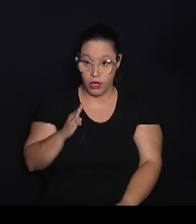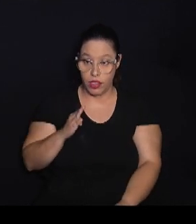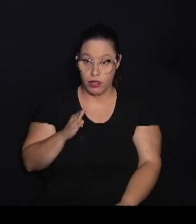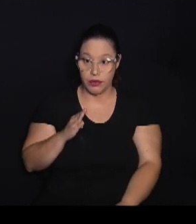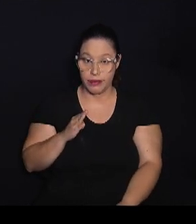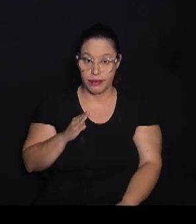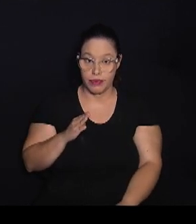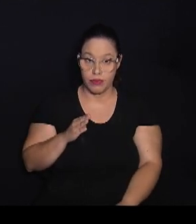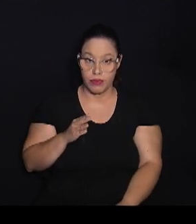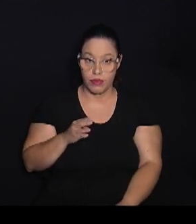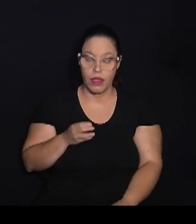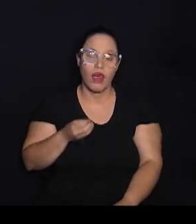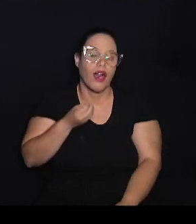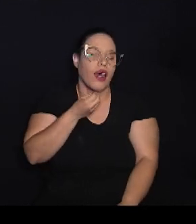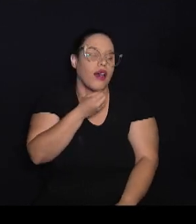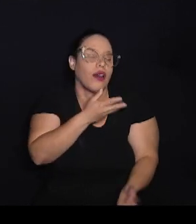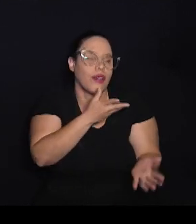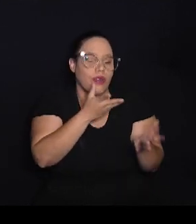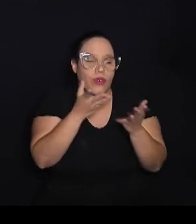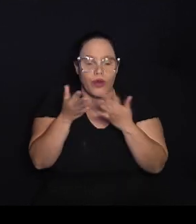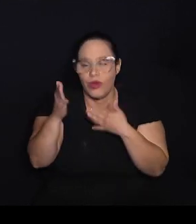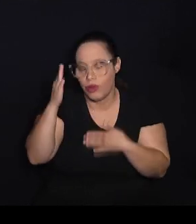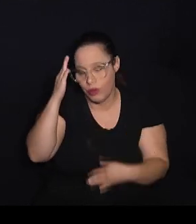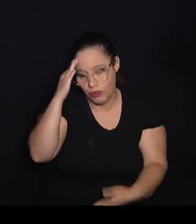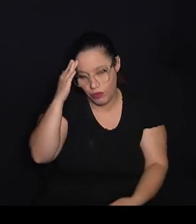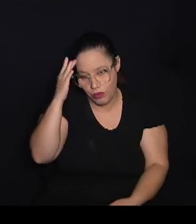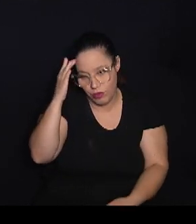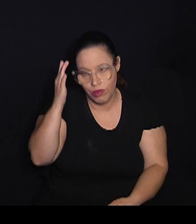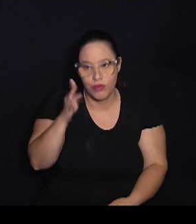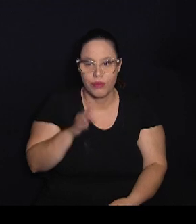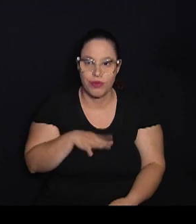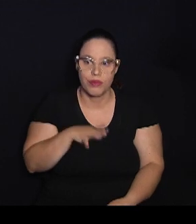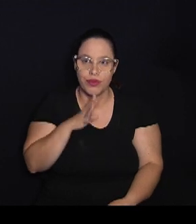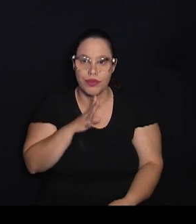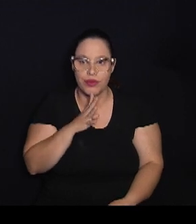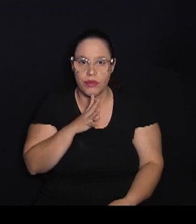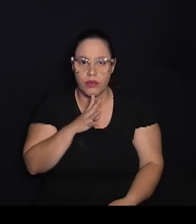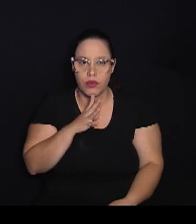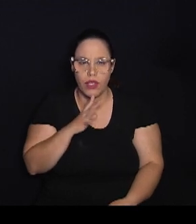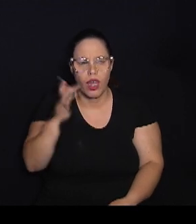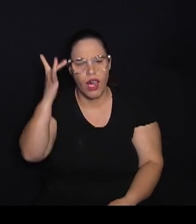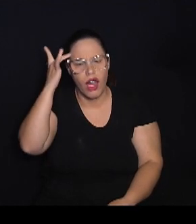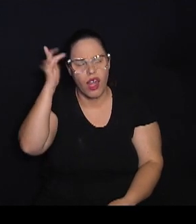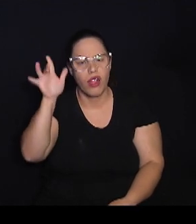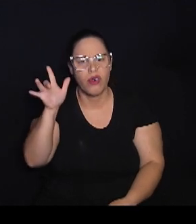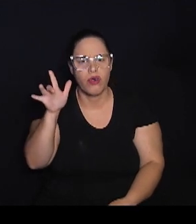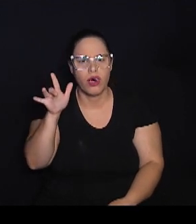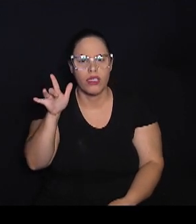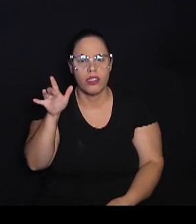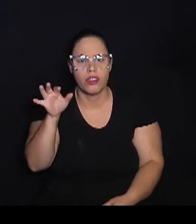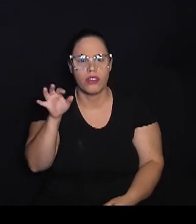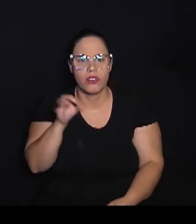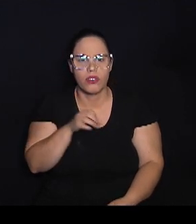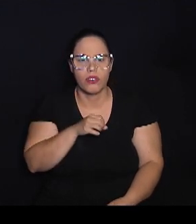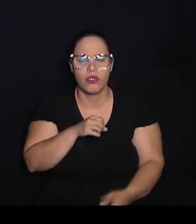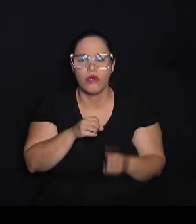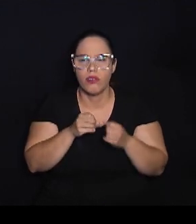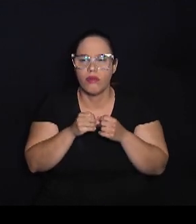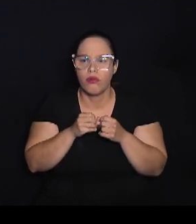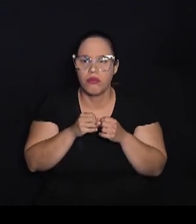agora todo mundo já conhece e esses é fácil achar esses exemplares são bem raros hoje em